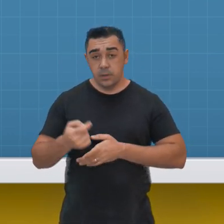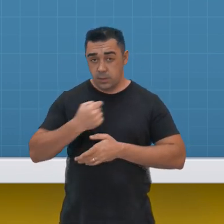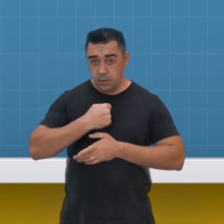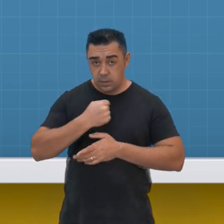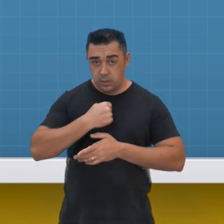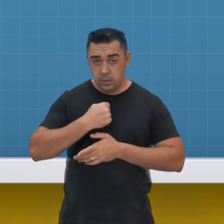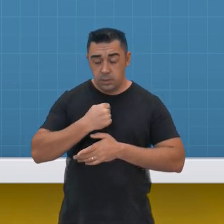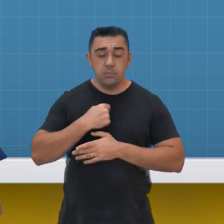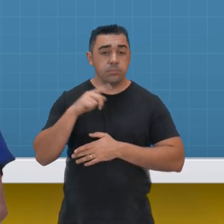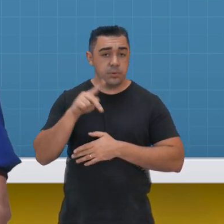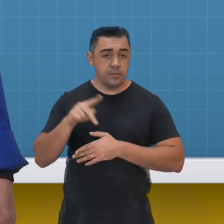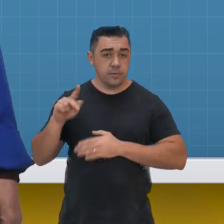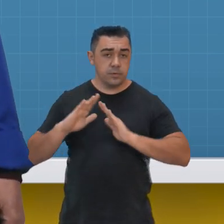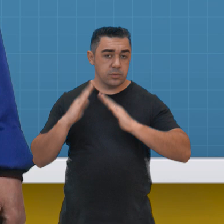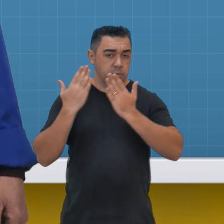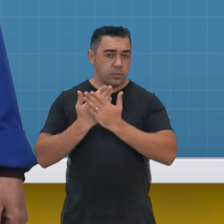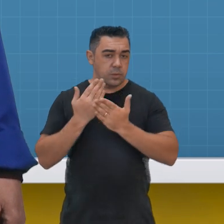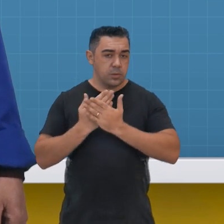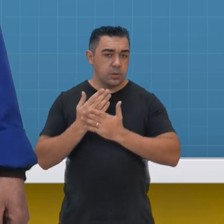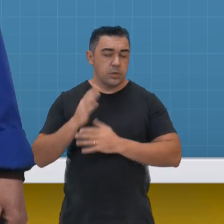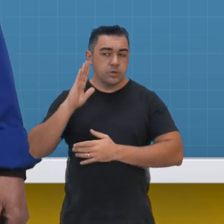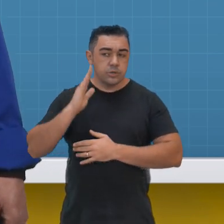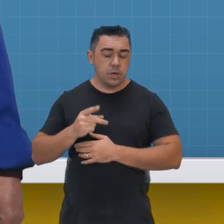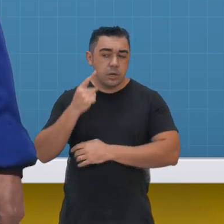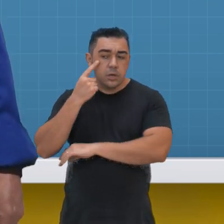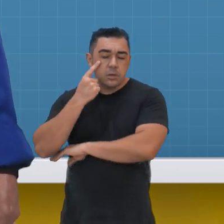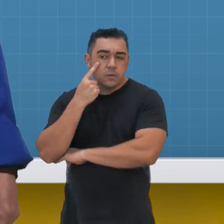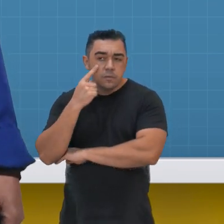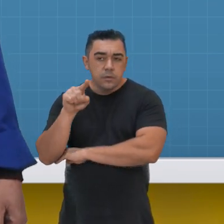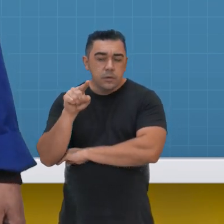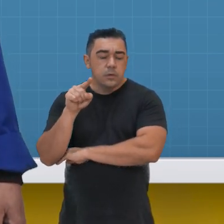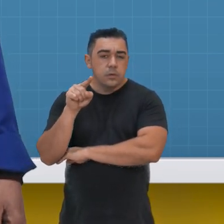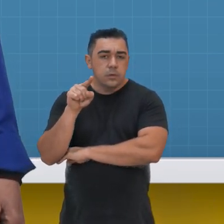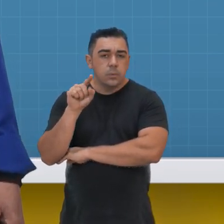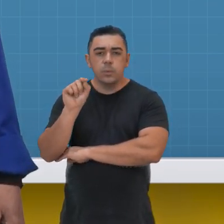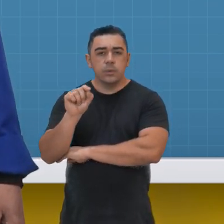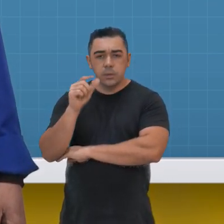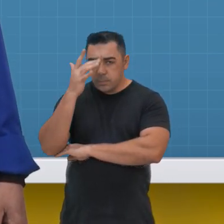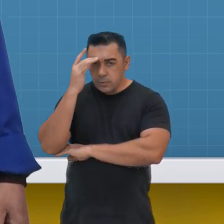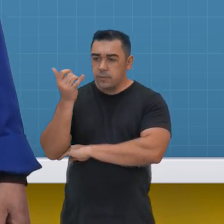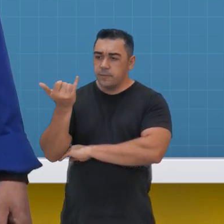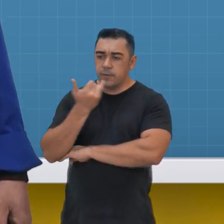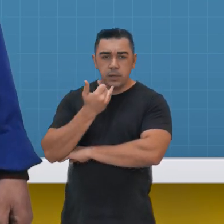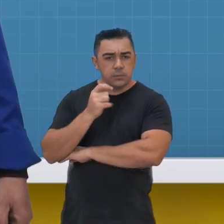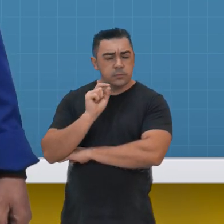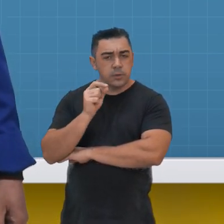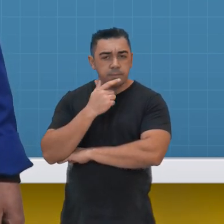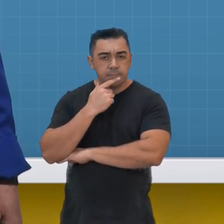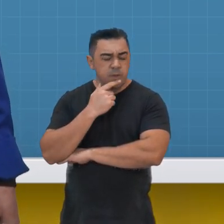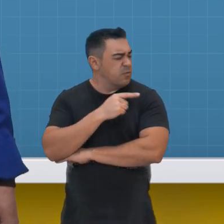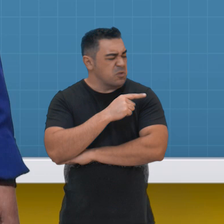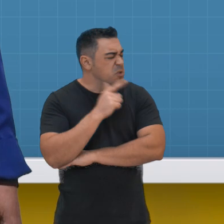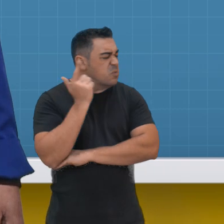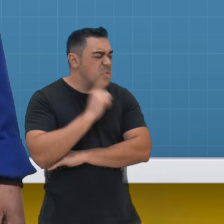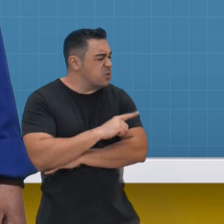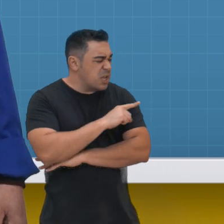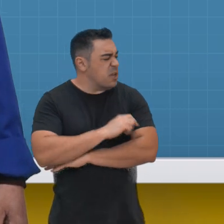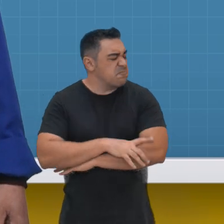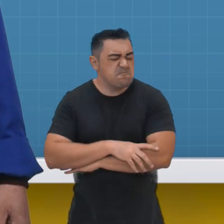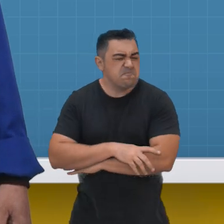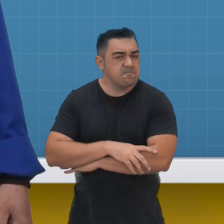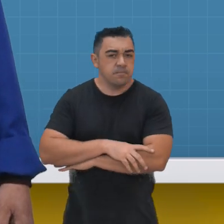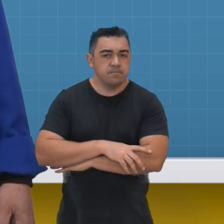Eu, que estou na escola, tenho ouvido muito, às vezes, as pessoas dizerem assim: você não vai